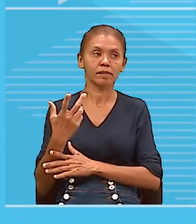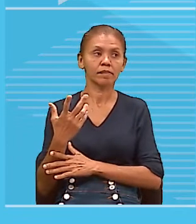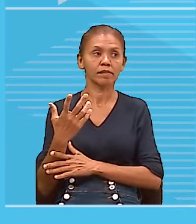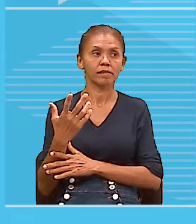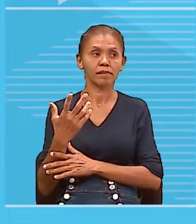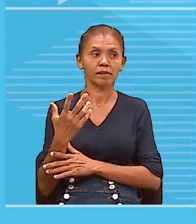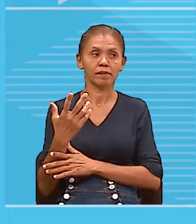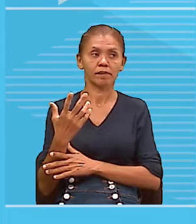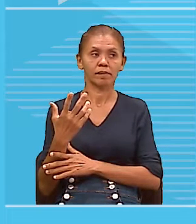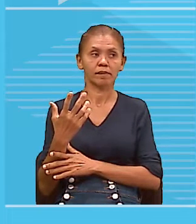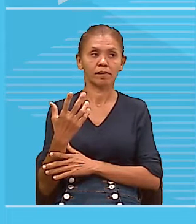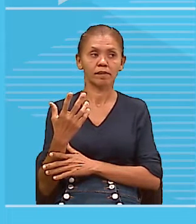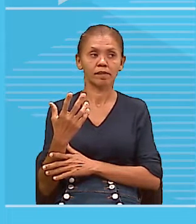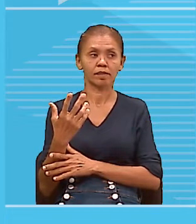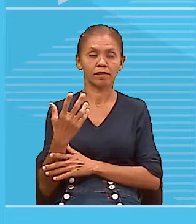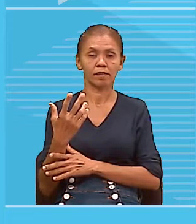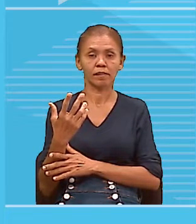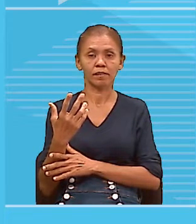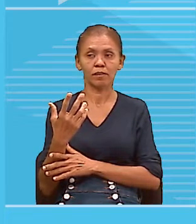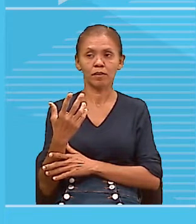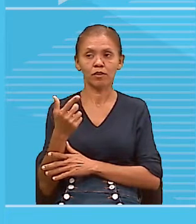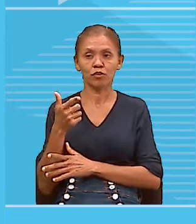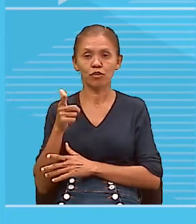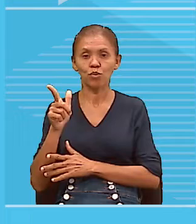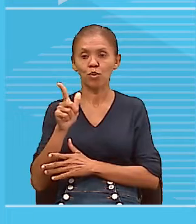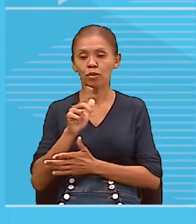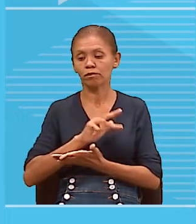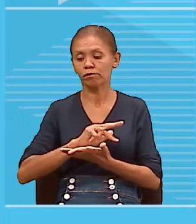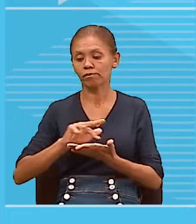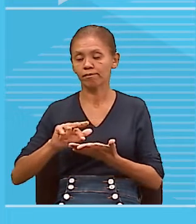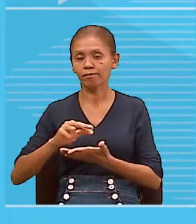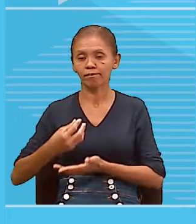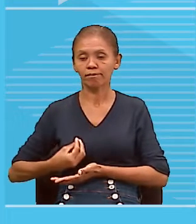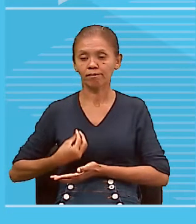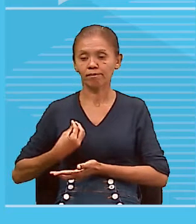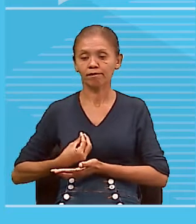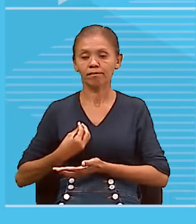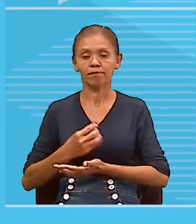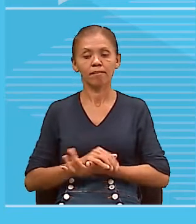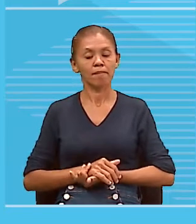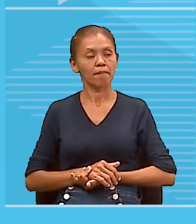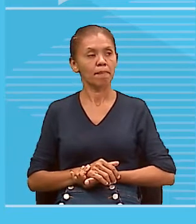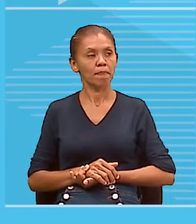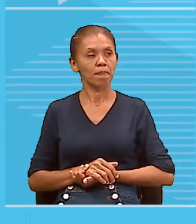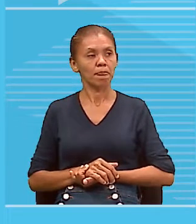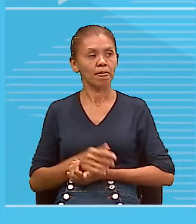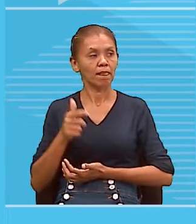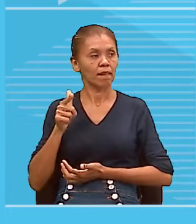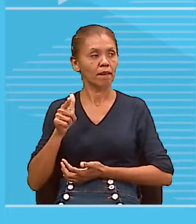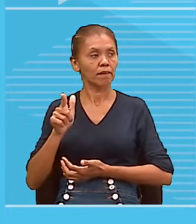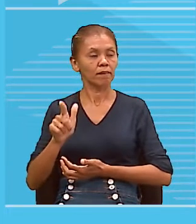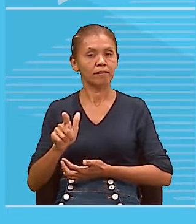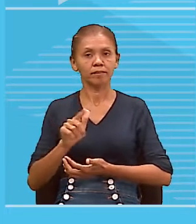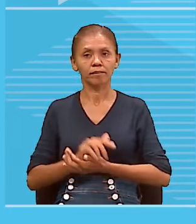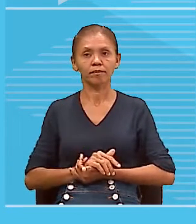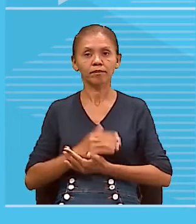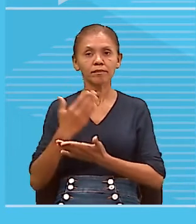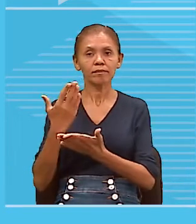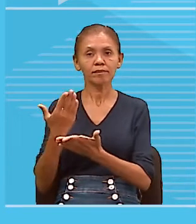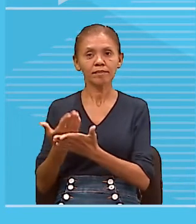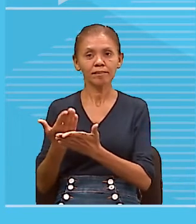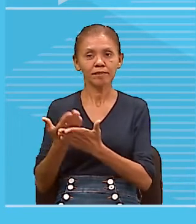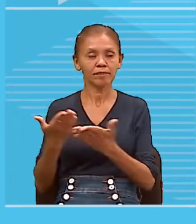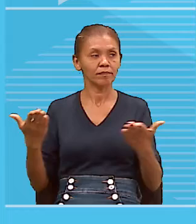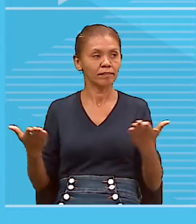novas espécies não é isso meu Brasil Então bora seguindo que a nossa aula aqui é da bonitona ó